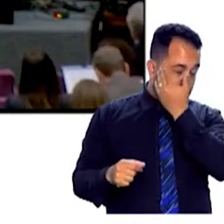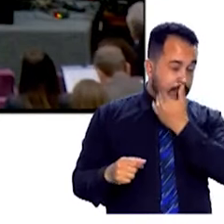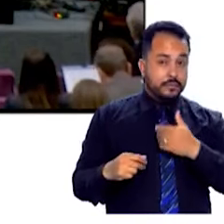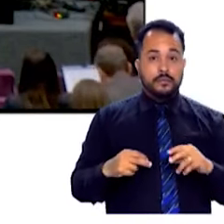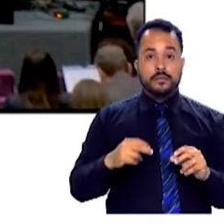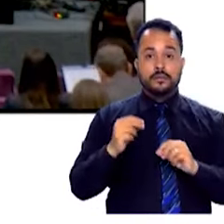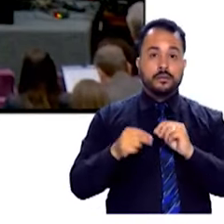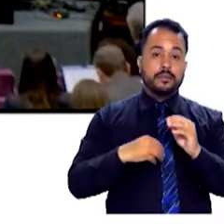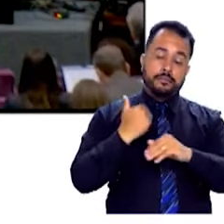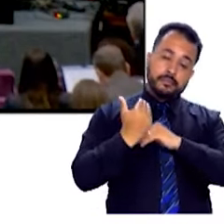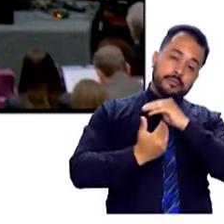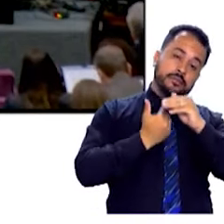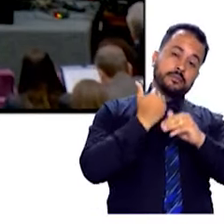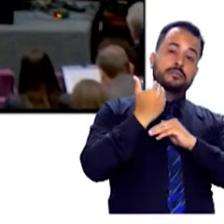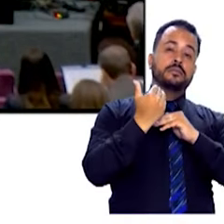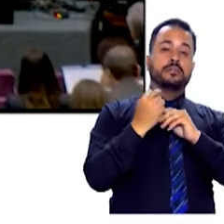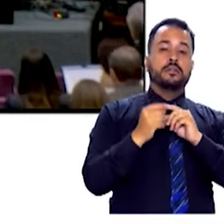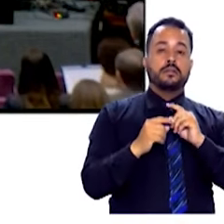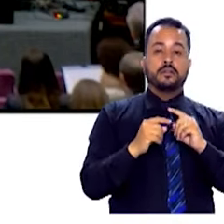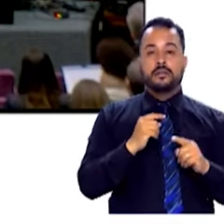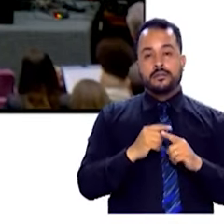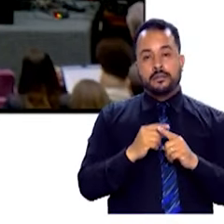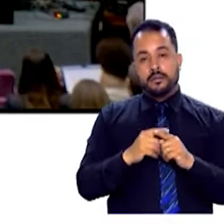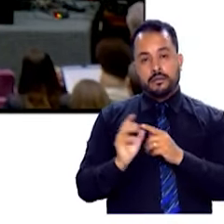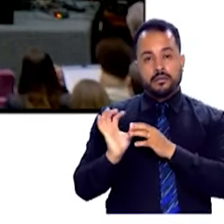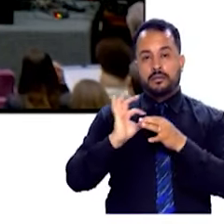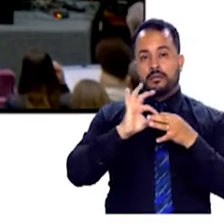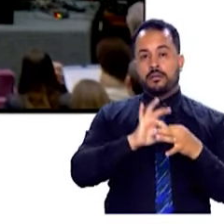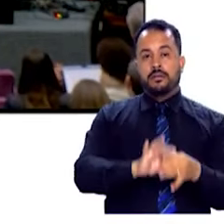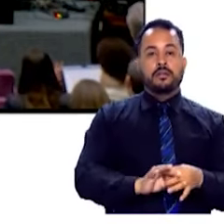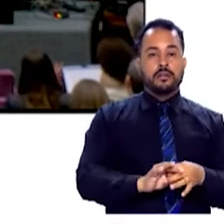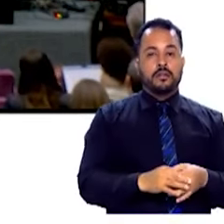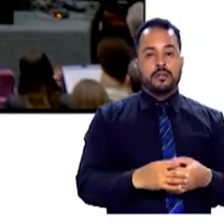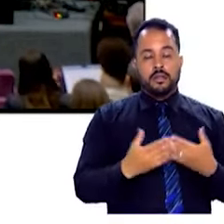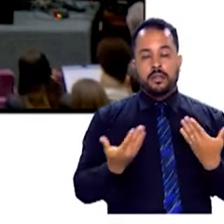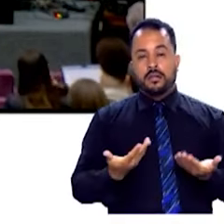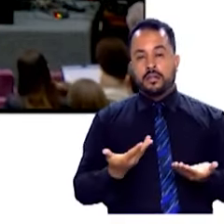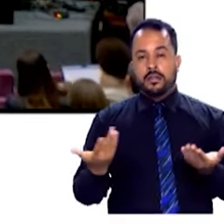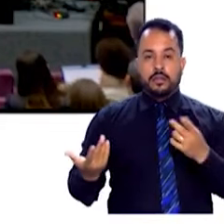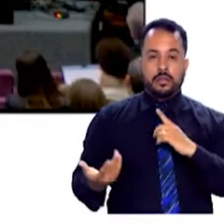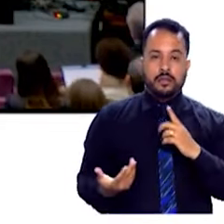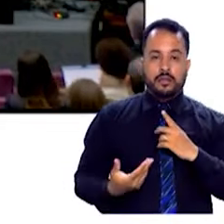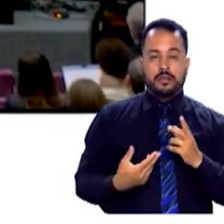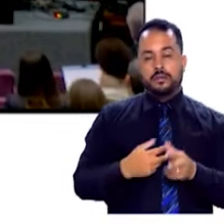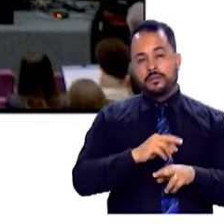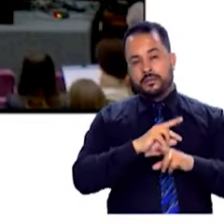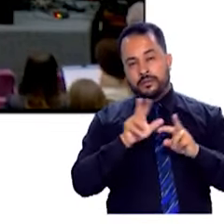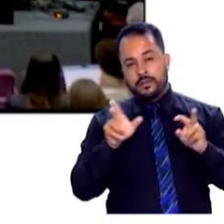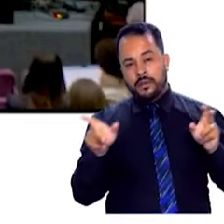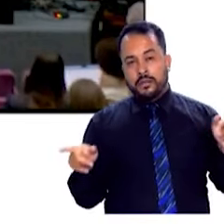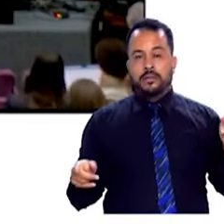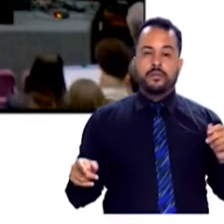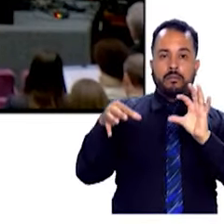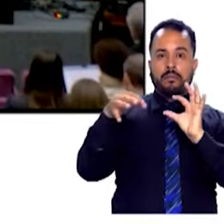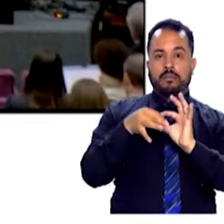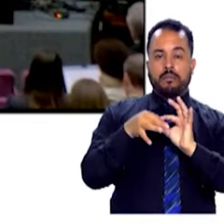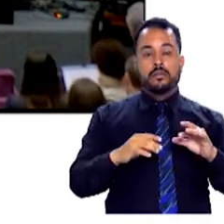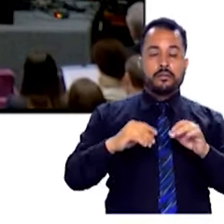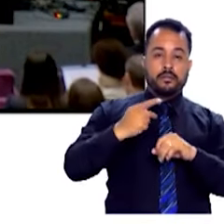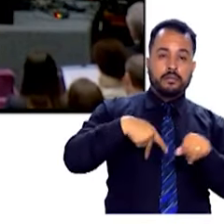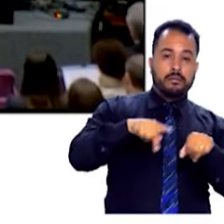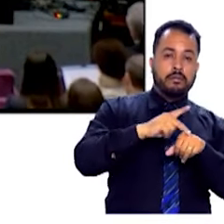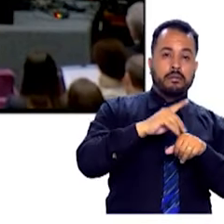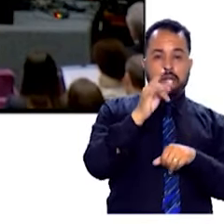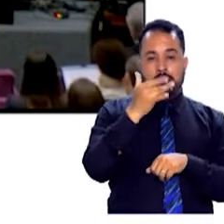essa evolução ela se dá num contexto no qual eh o que nós temos são diversas Nações que aos poucos vão se ser